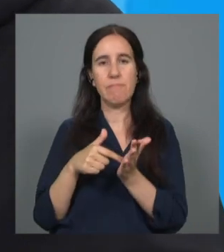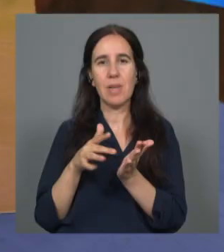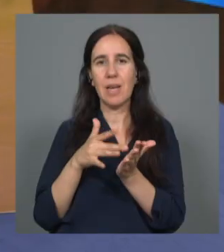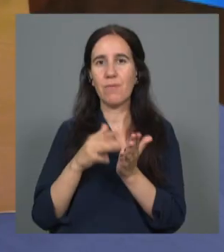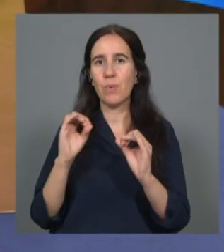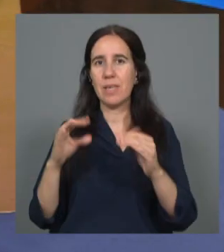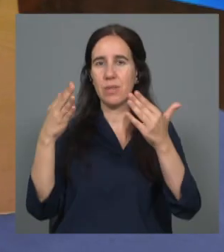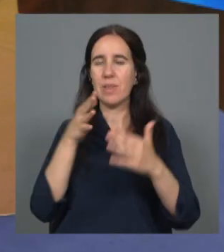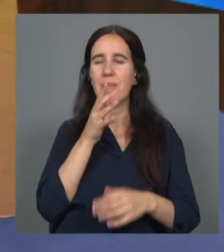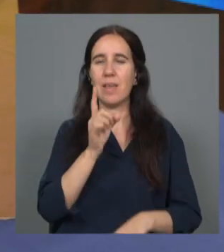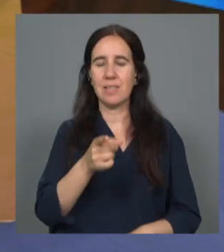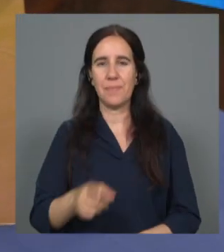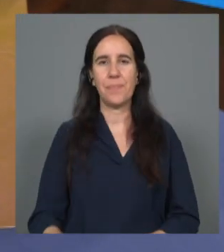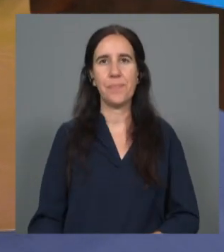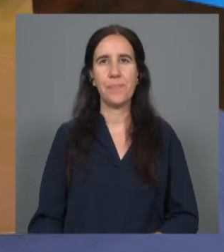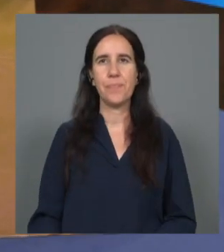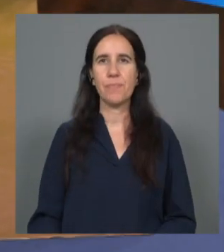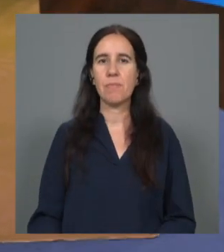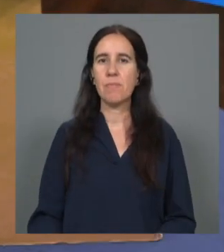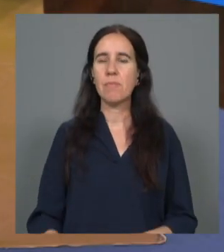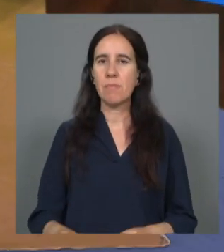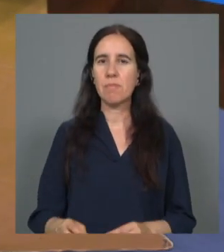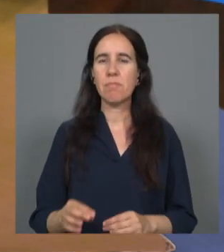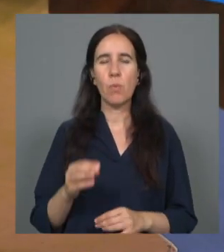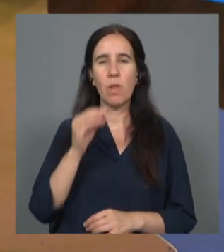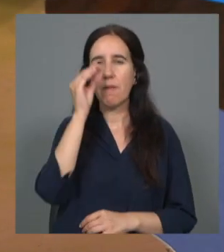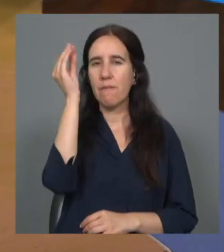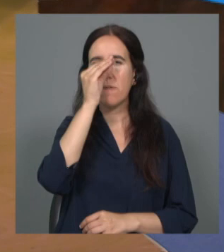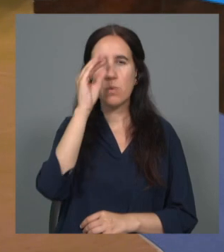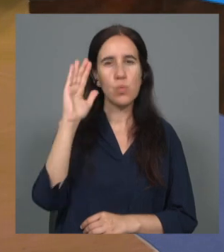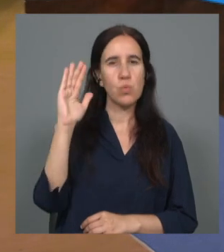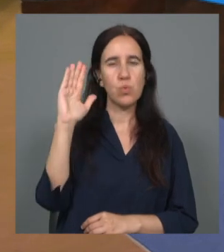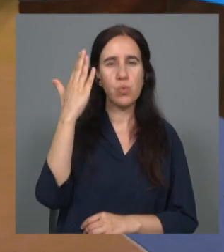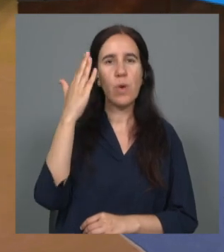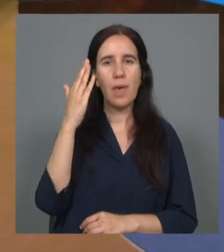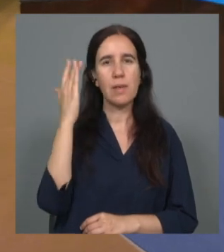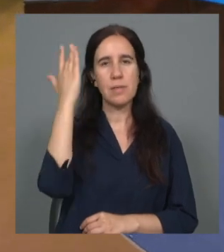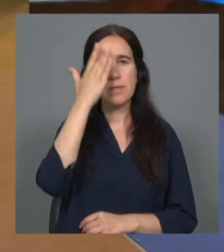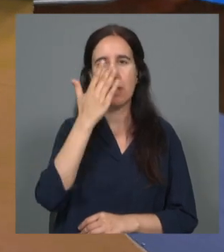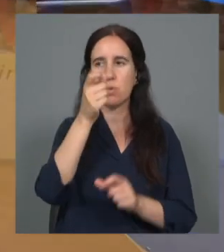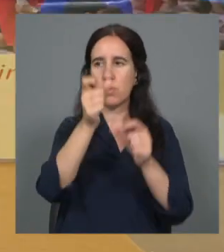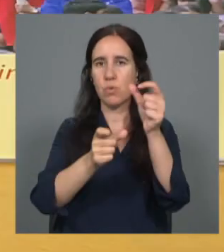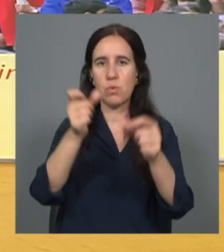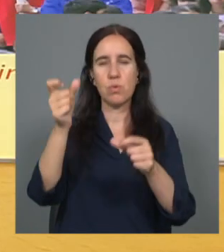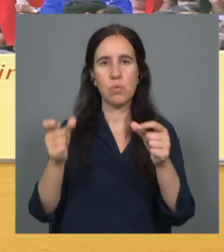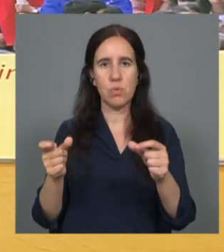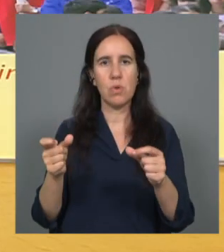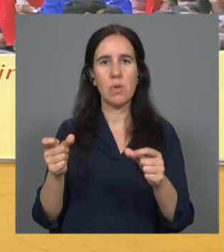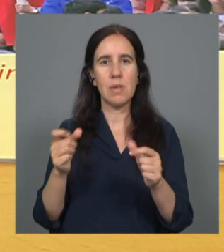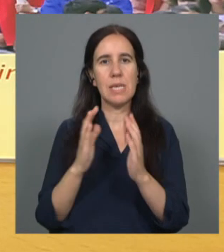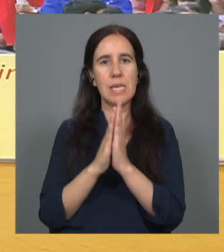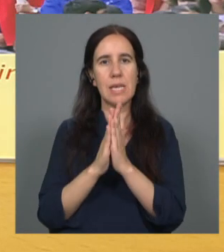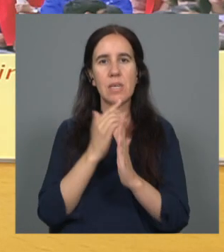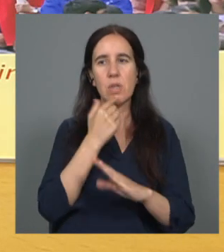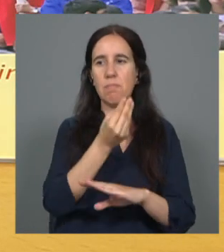Ele diz assim: nada é mais falso do que a imagem dos santos que ornamentam as nossas